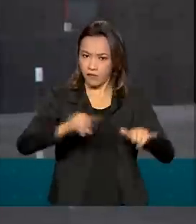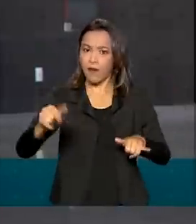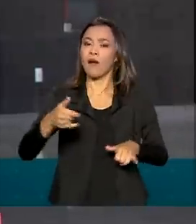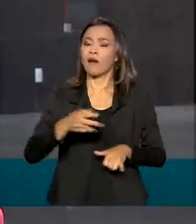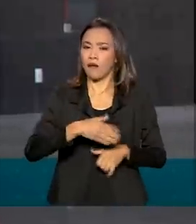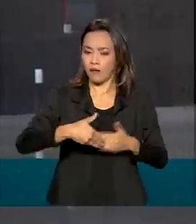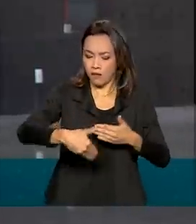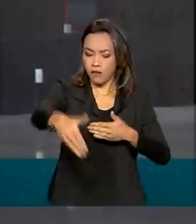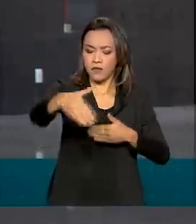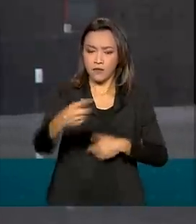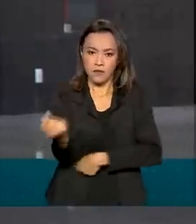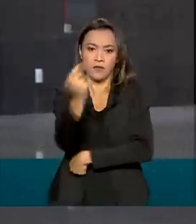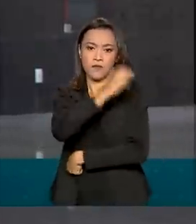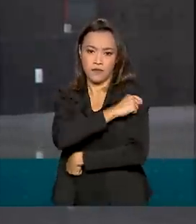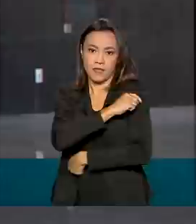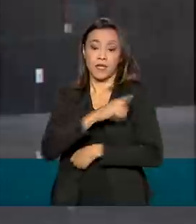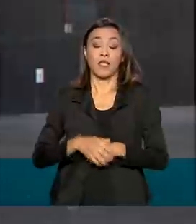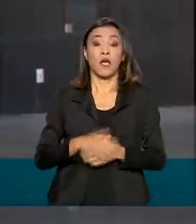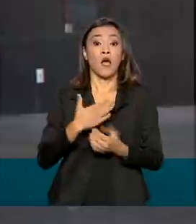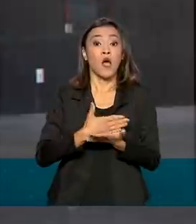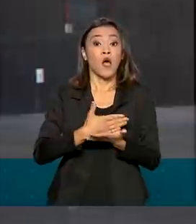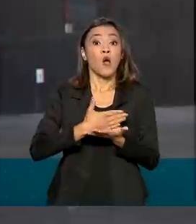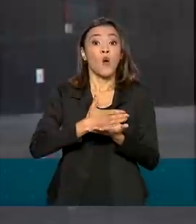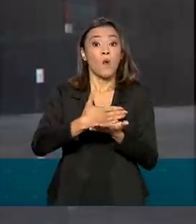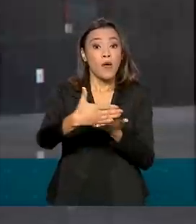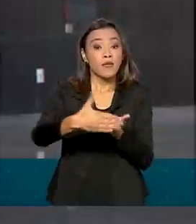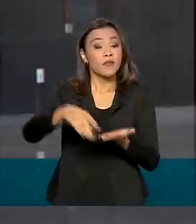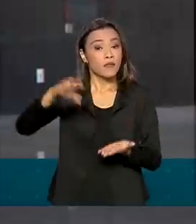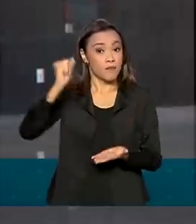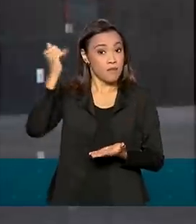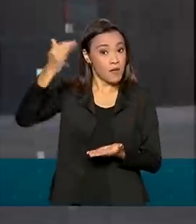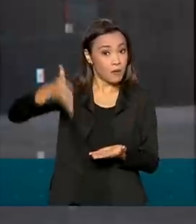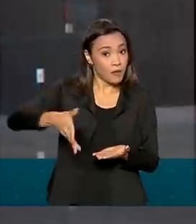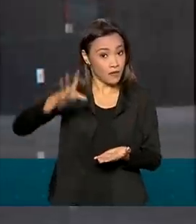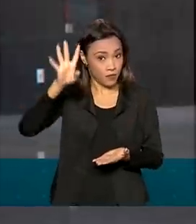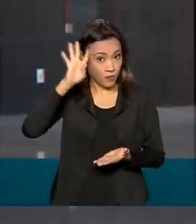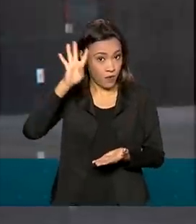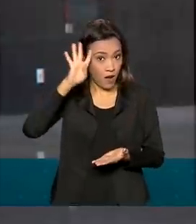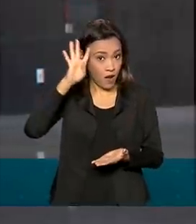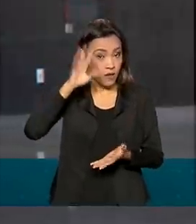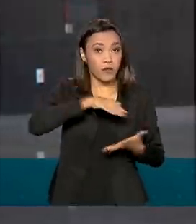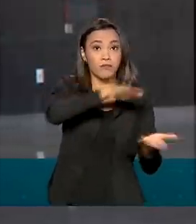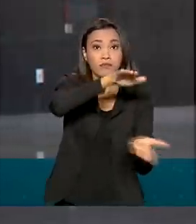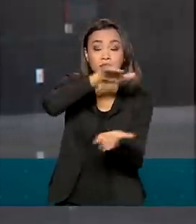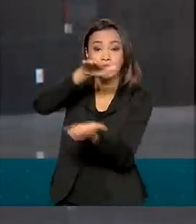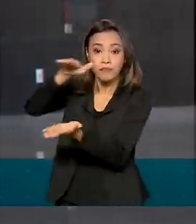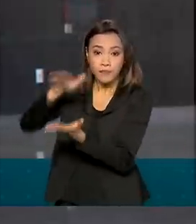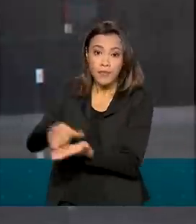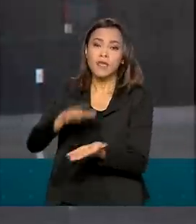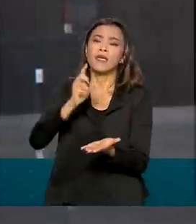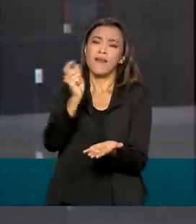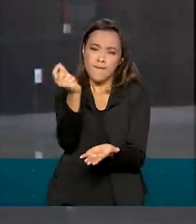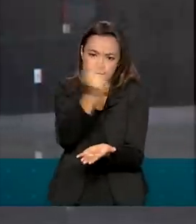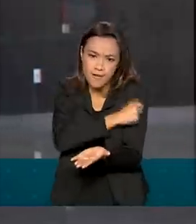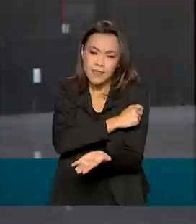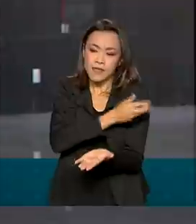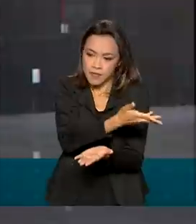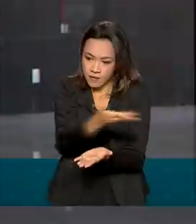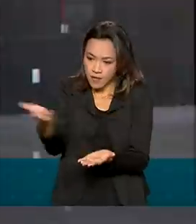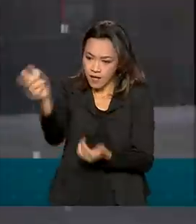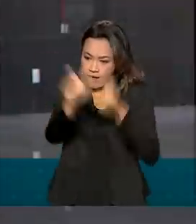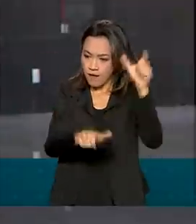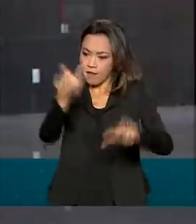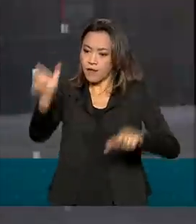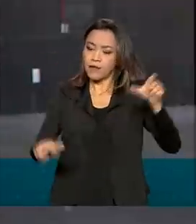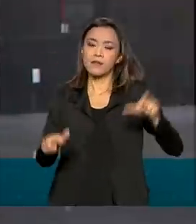Essa distribuição das vacinas começa na madrugada desta quarta-feira e a distribuição e a vacinação desses trabalhadores ocorre